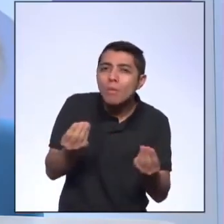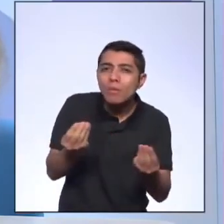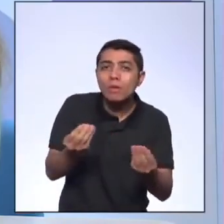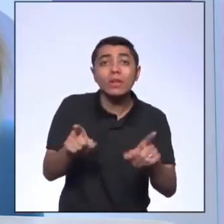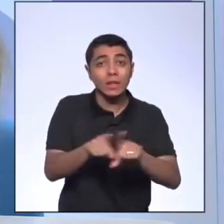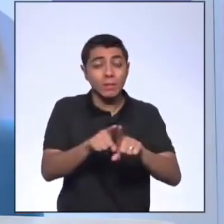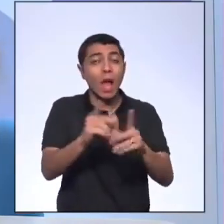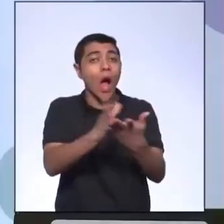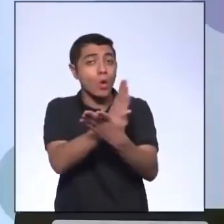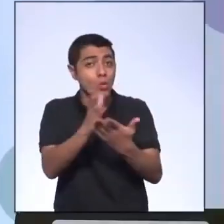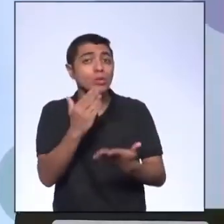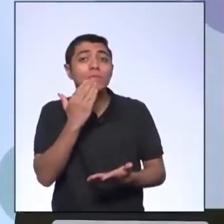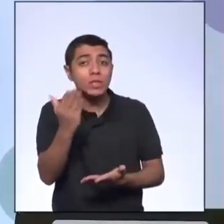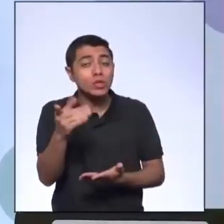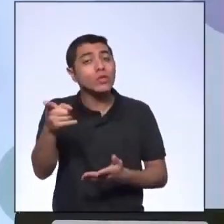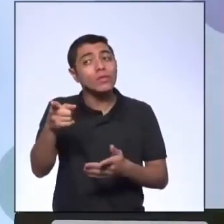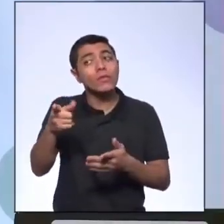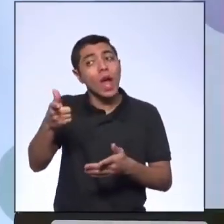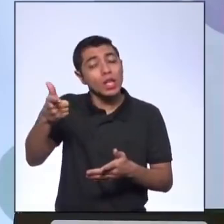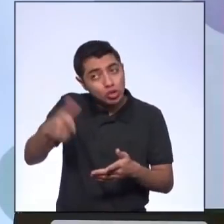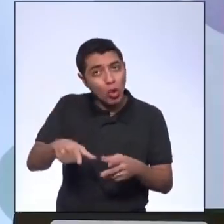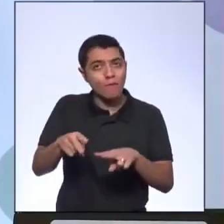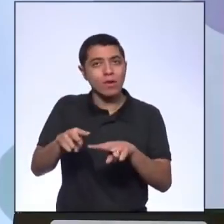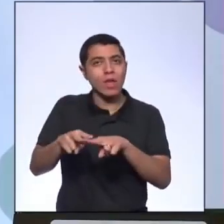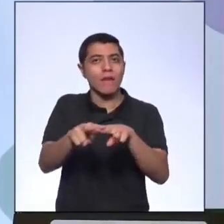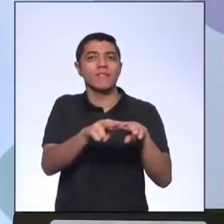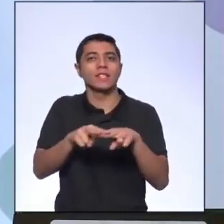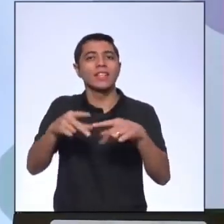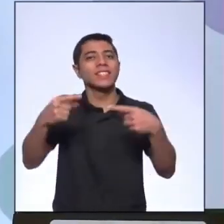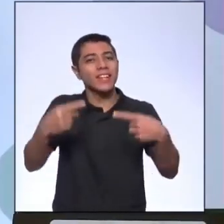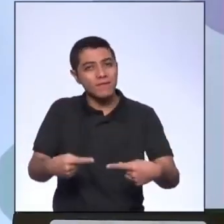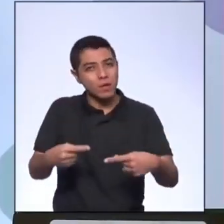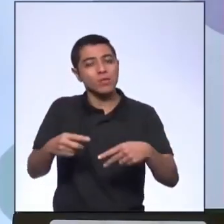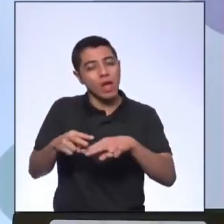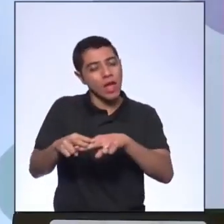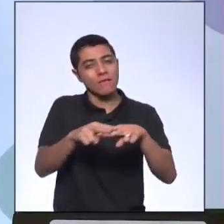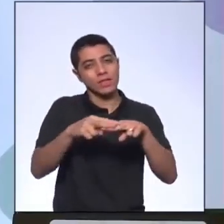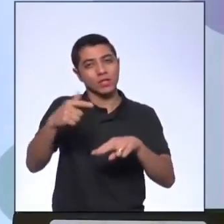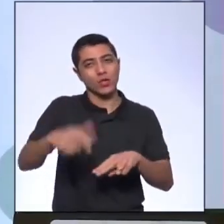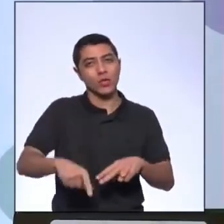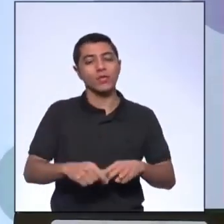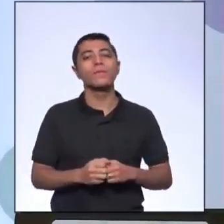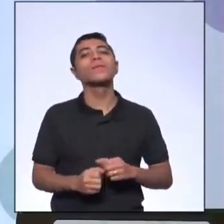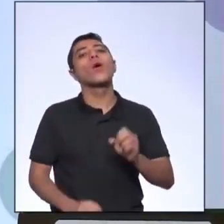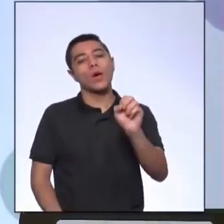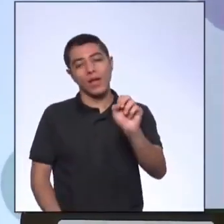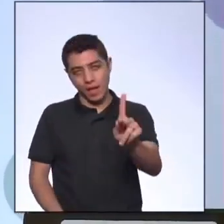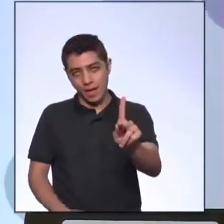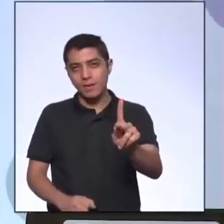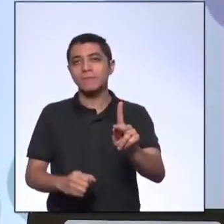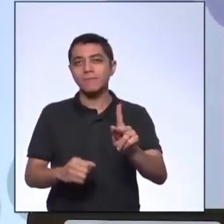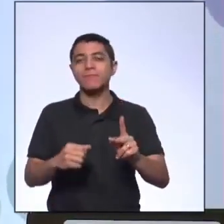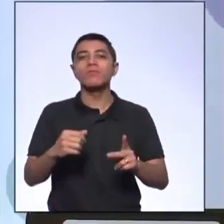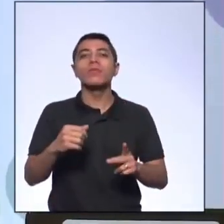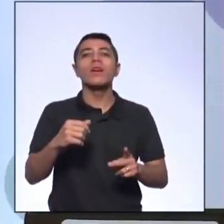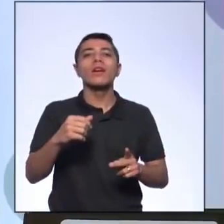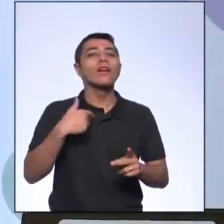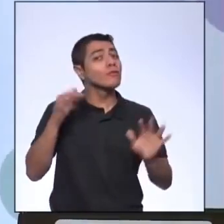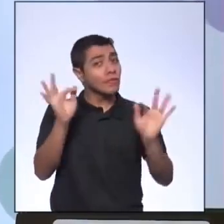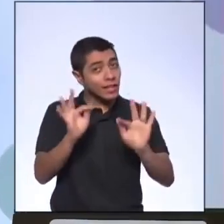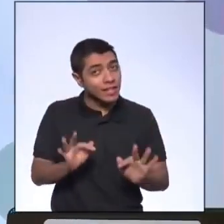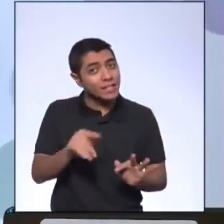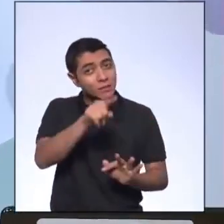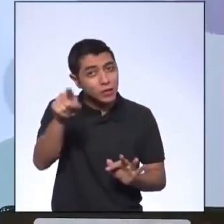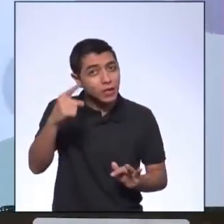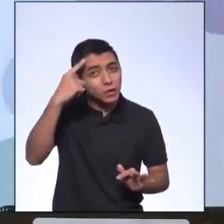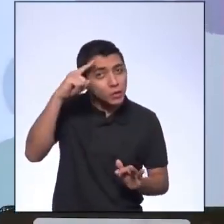favor. Claro que sim, né? Estou muito feliz com a interação de vocês, né? As dúvidas que surgiram. Vamos lá, vamos tentar saná-las da